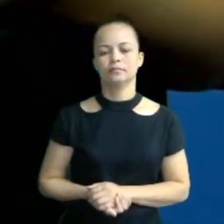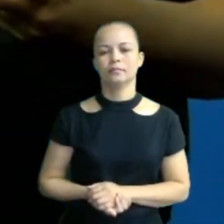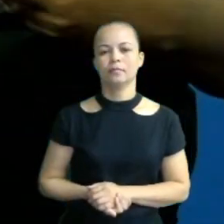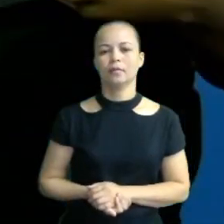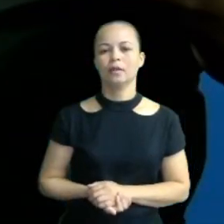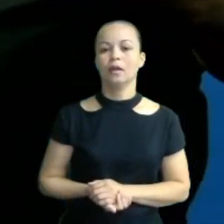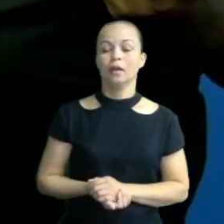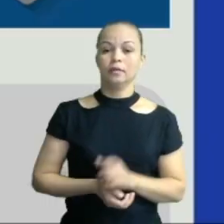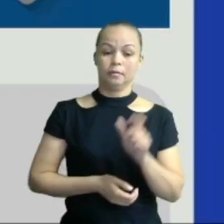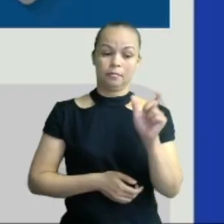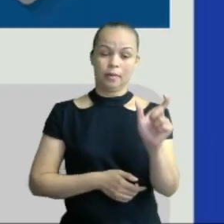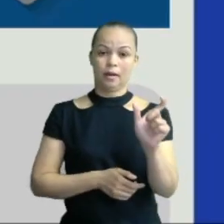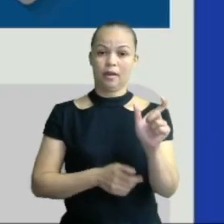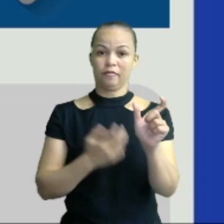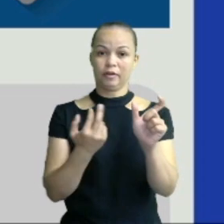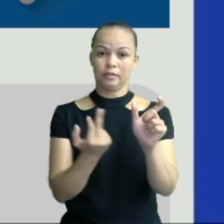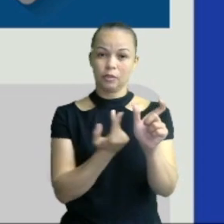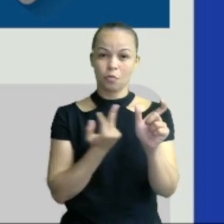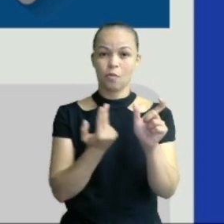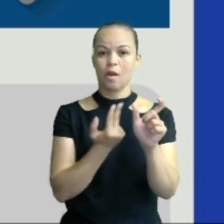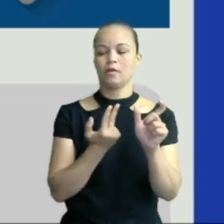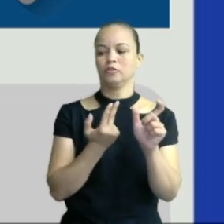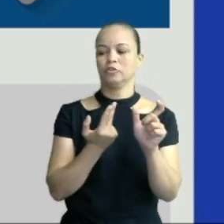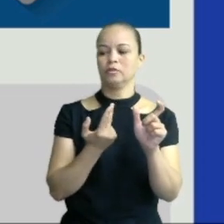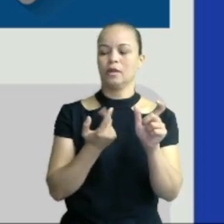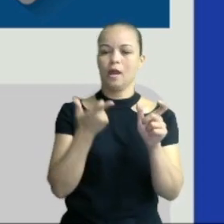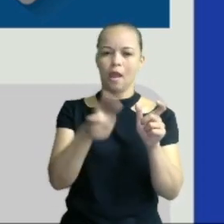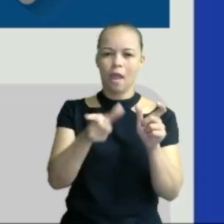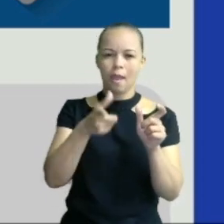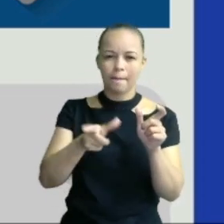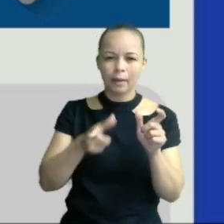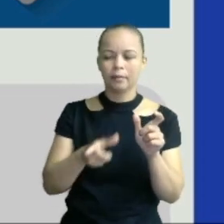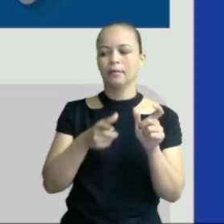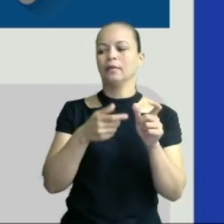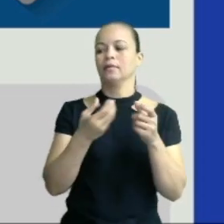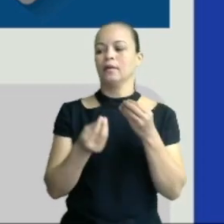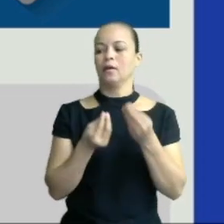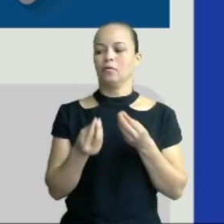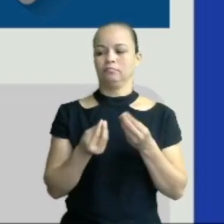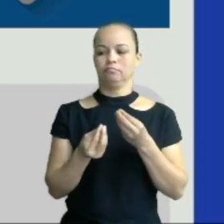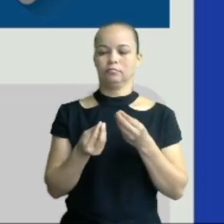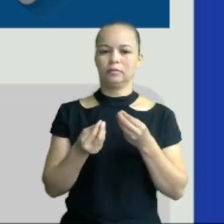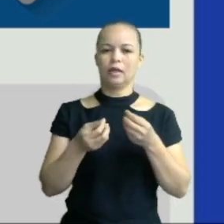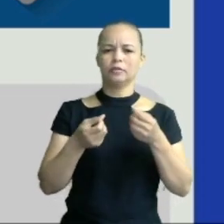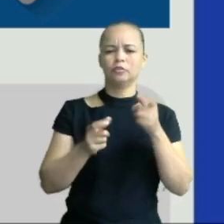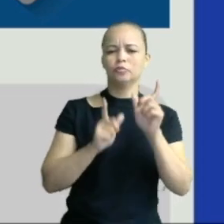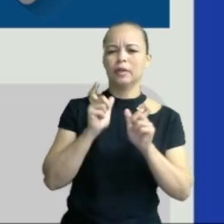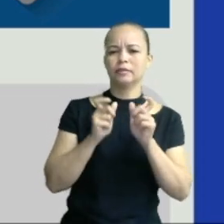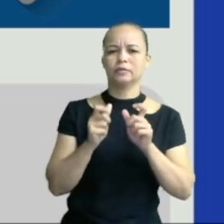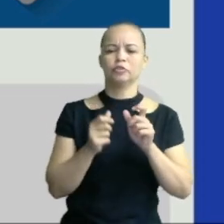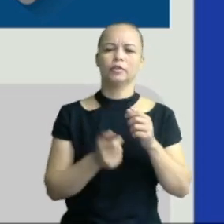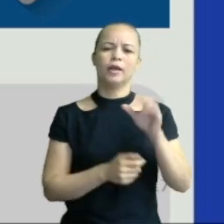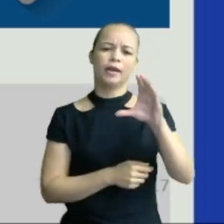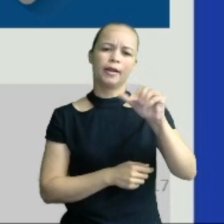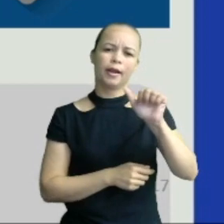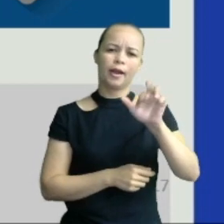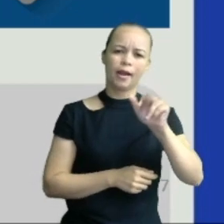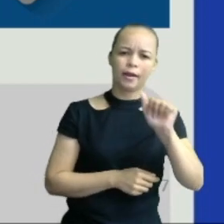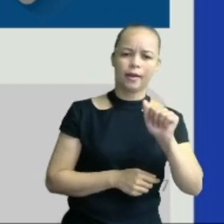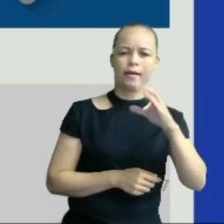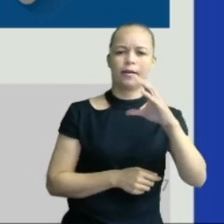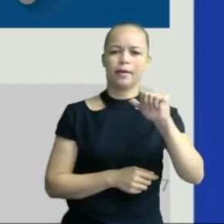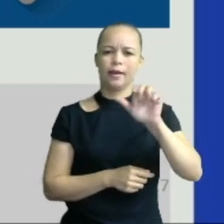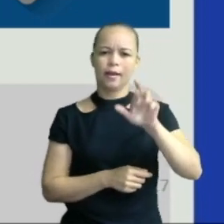entre palavras idênticas, repetidas, como nas expressões cara a cara,